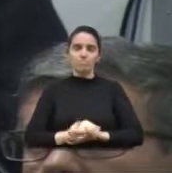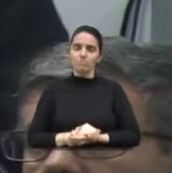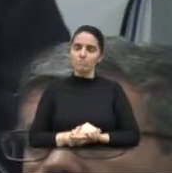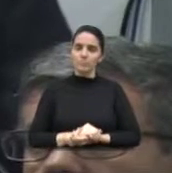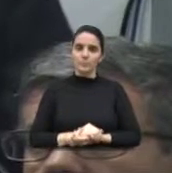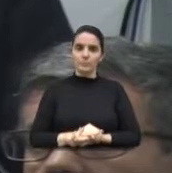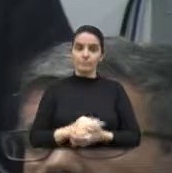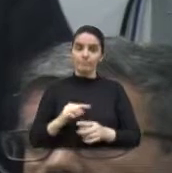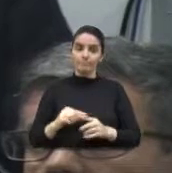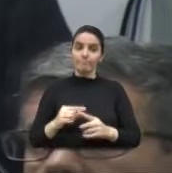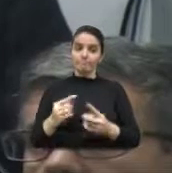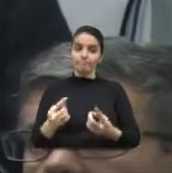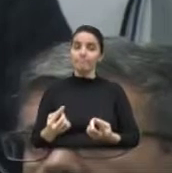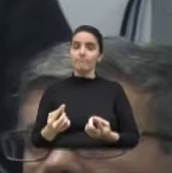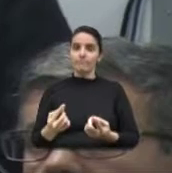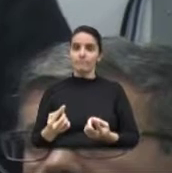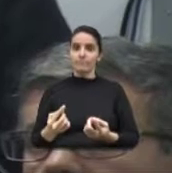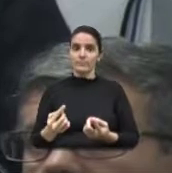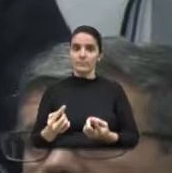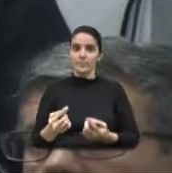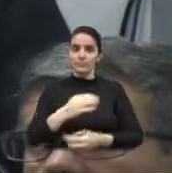E o prefeito está tratando o munícipe